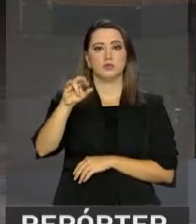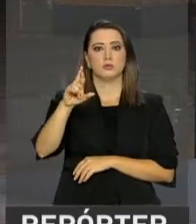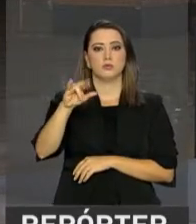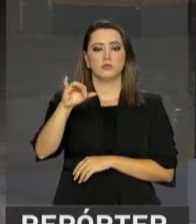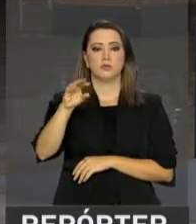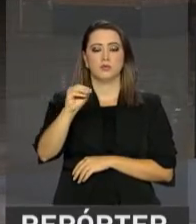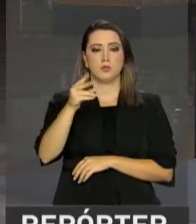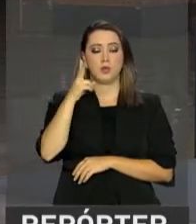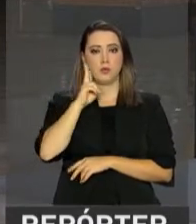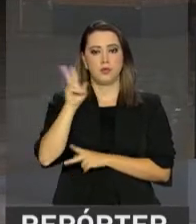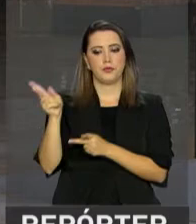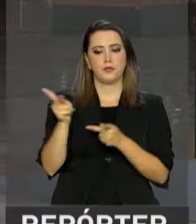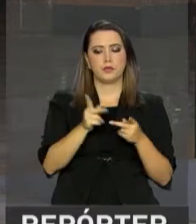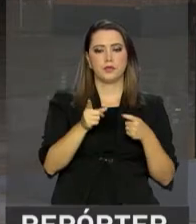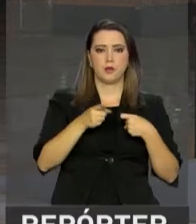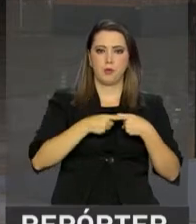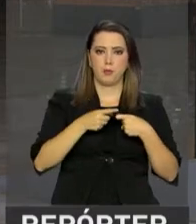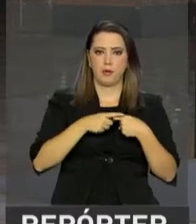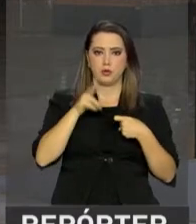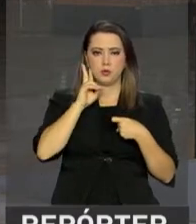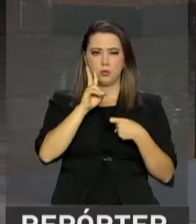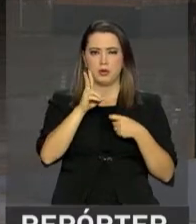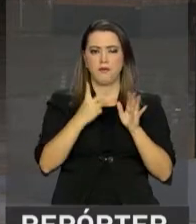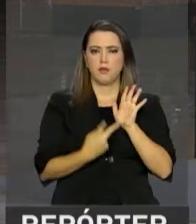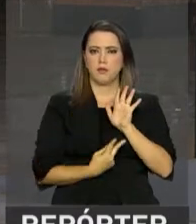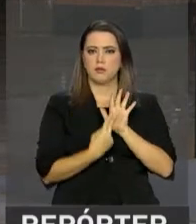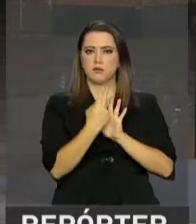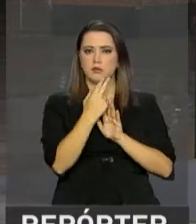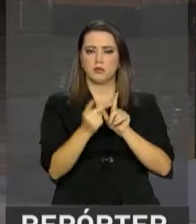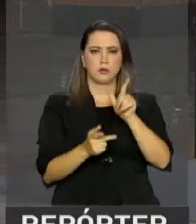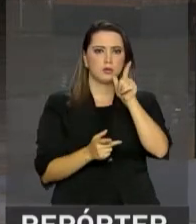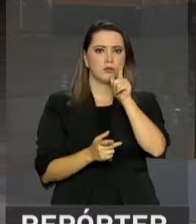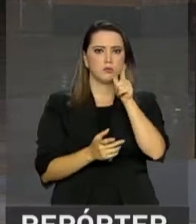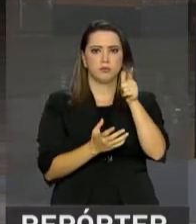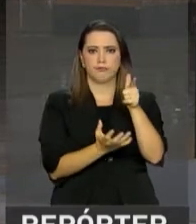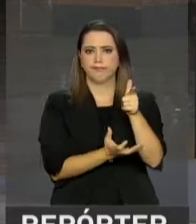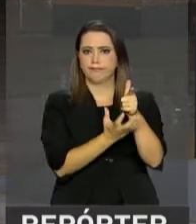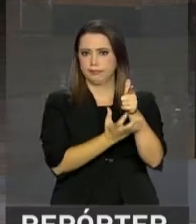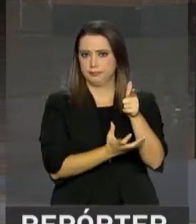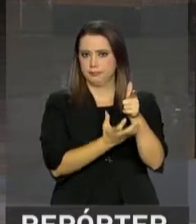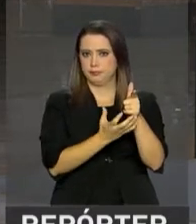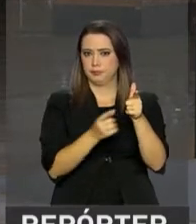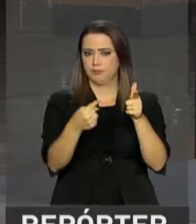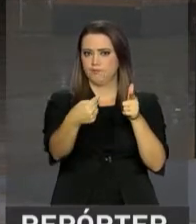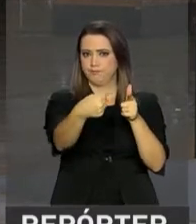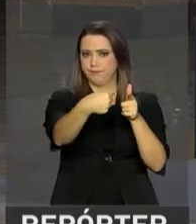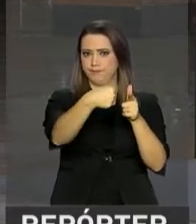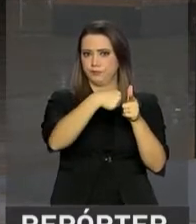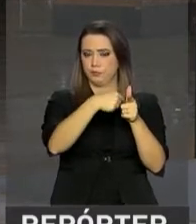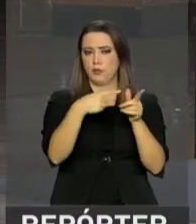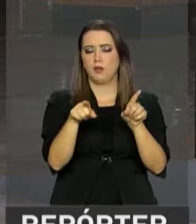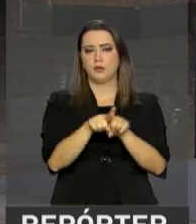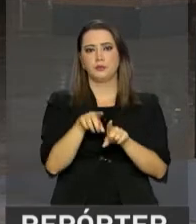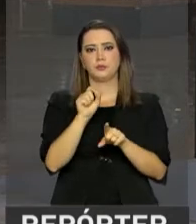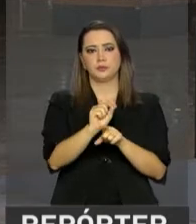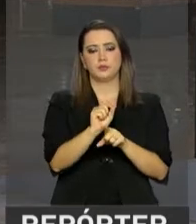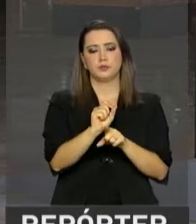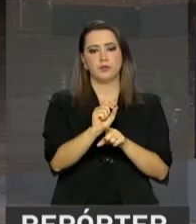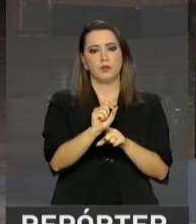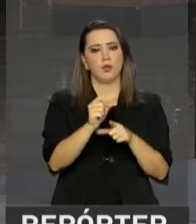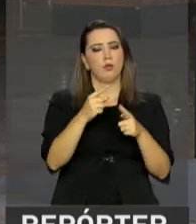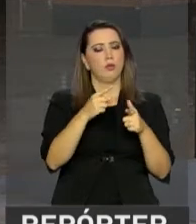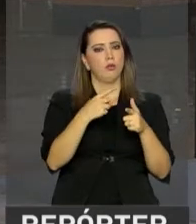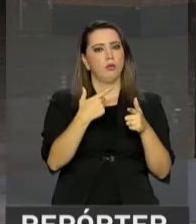reavaliação urológica da cirurgia de desobstrução hur e tal através da recepção da proposta